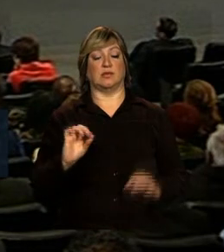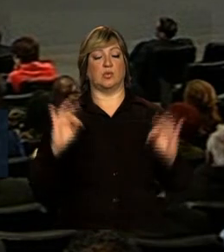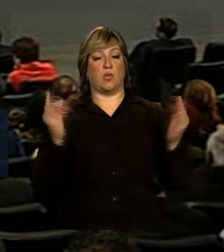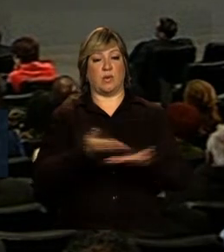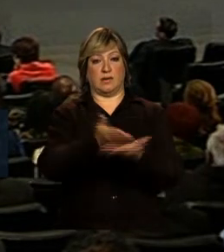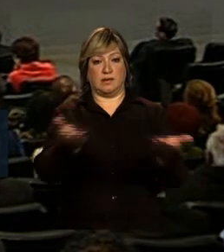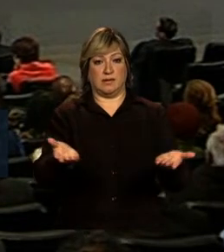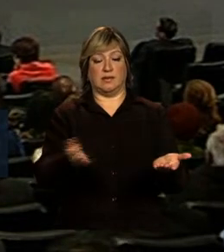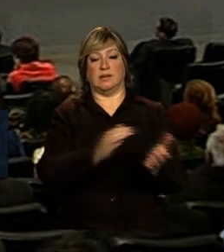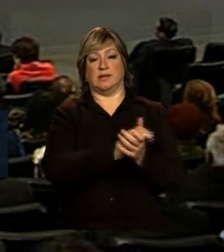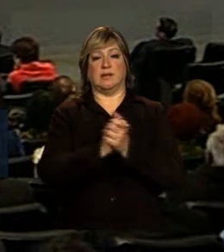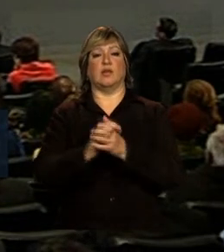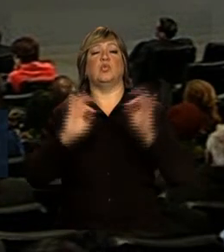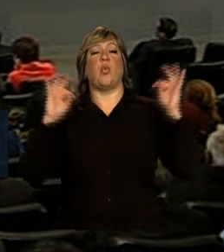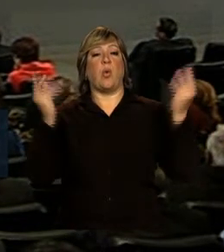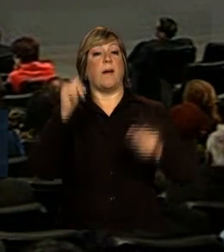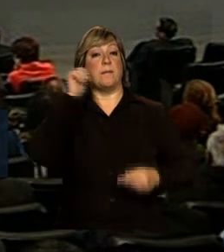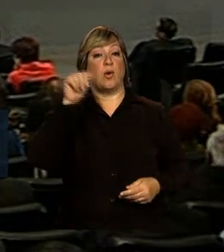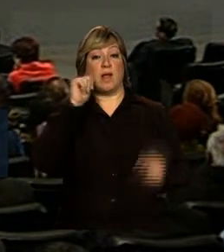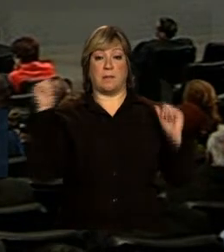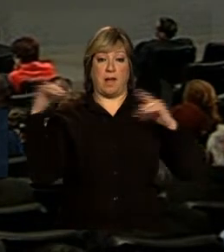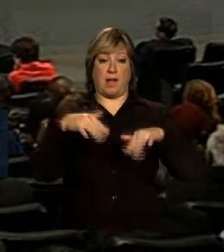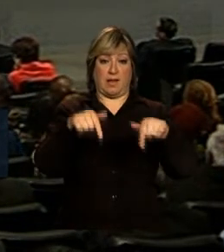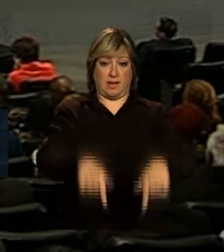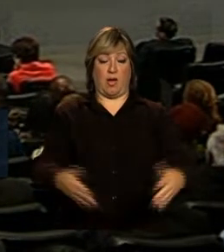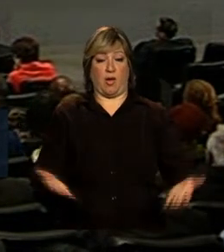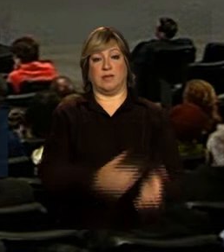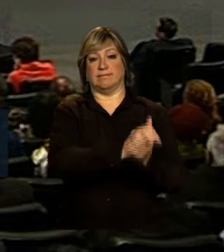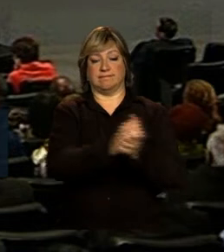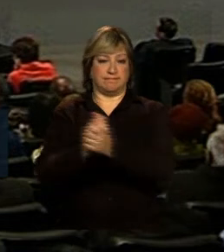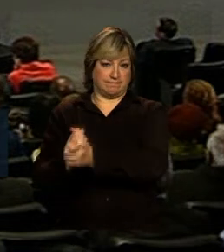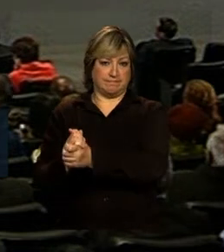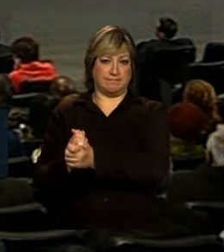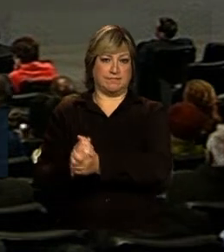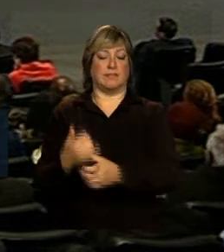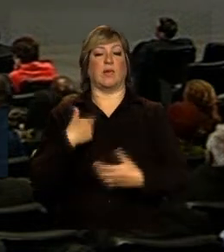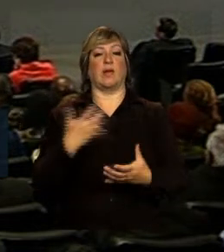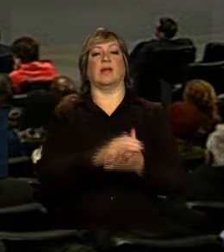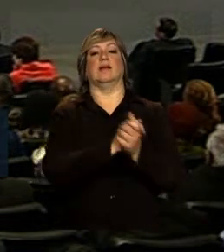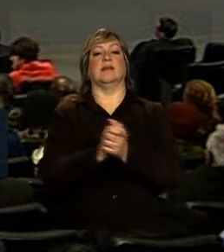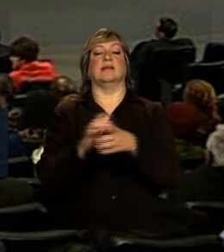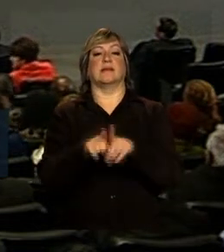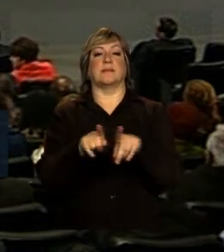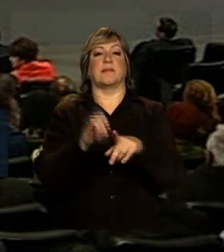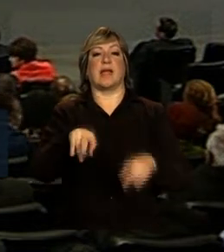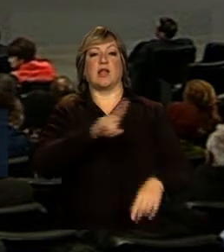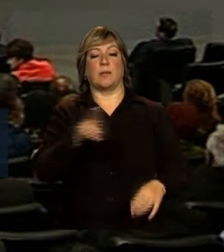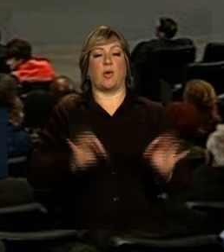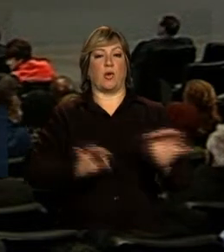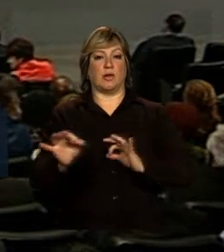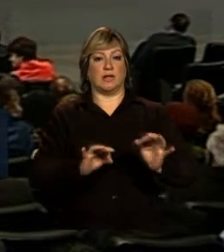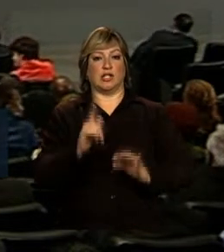todas as mulheres presentes. Quero saudar, em nome do coordenador-geral